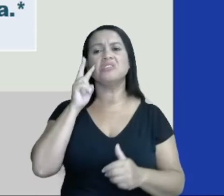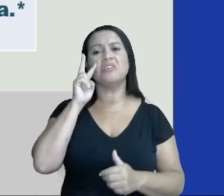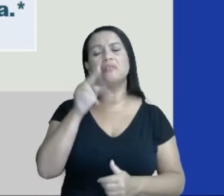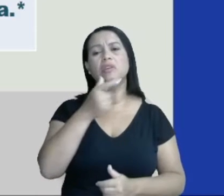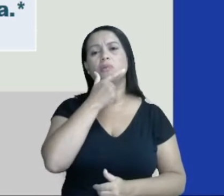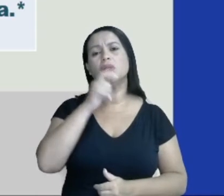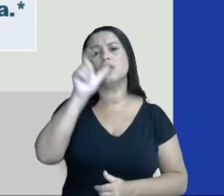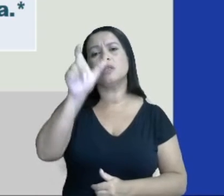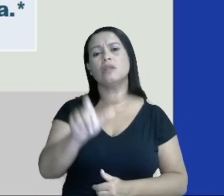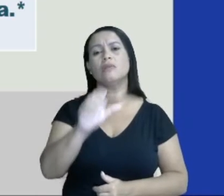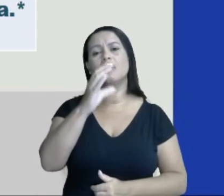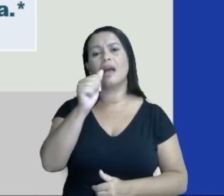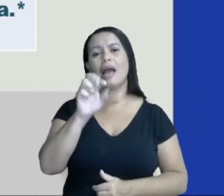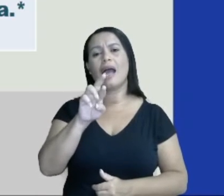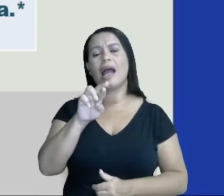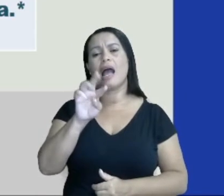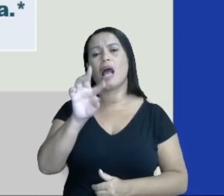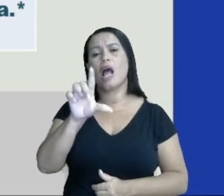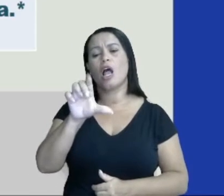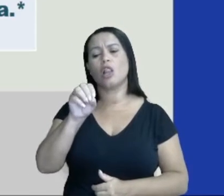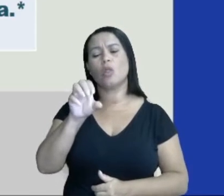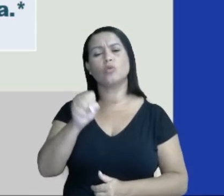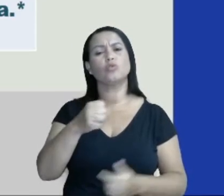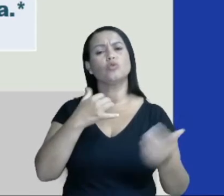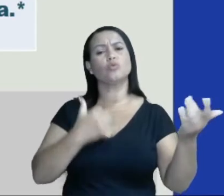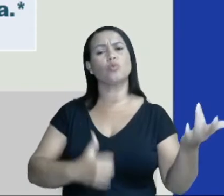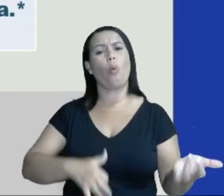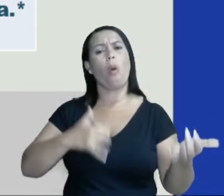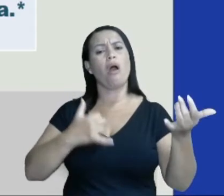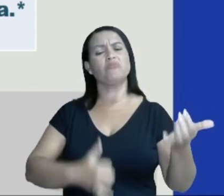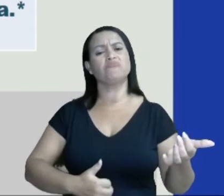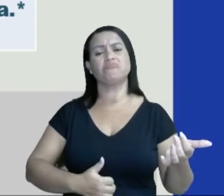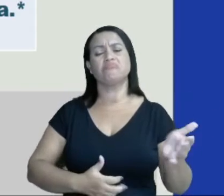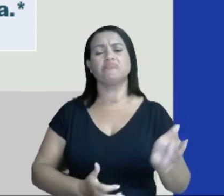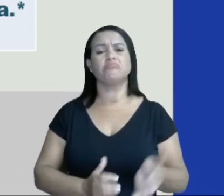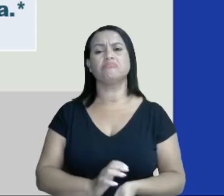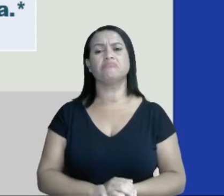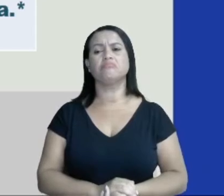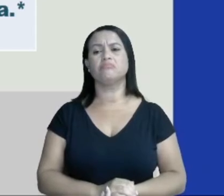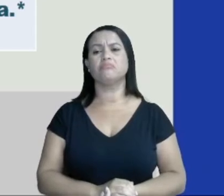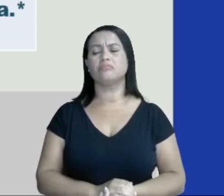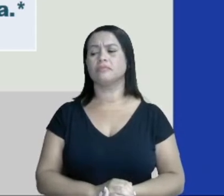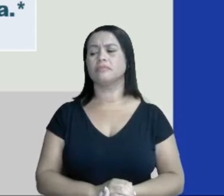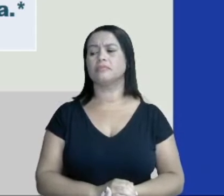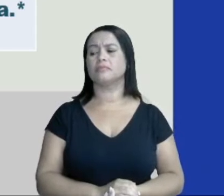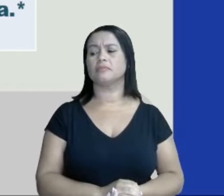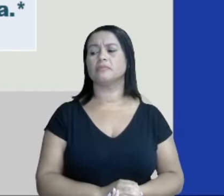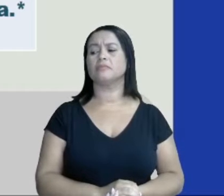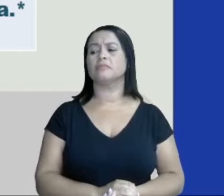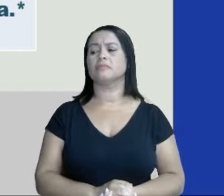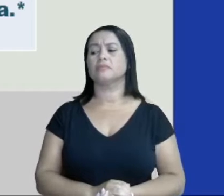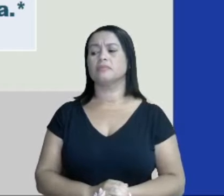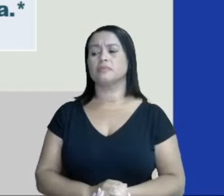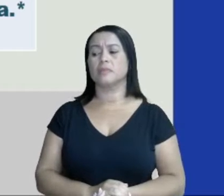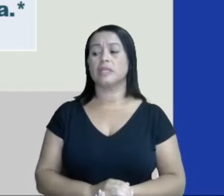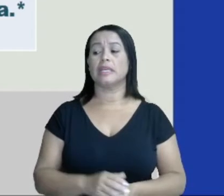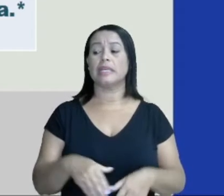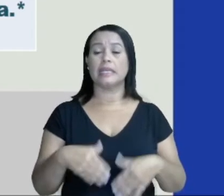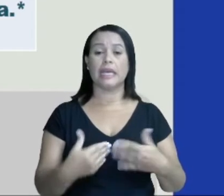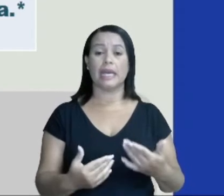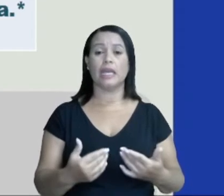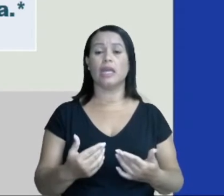Carlos tocando o violão, certo? Então, ó, nunca mais lo vi tocando a guitarra. E aí,